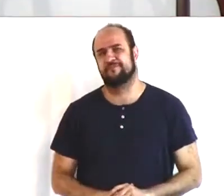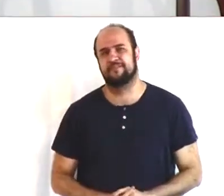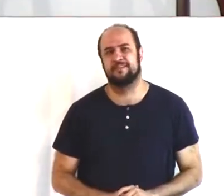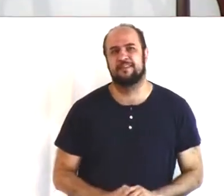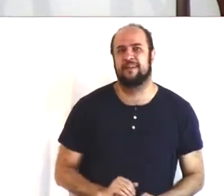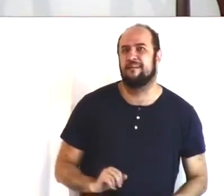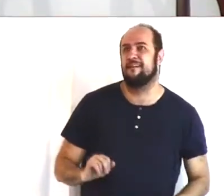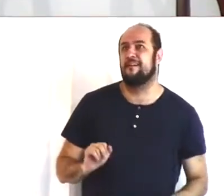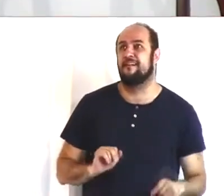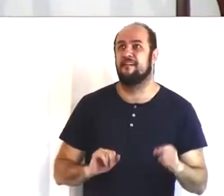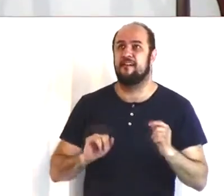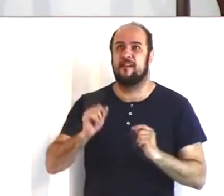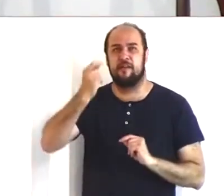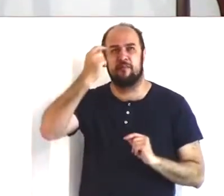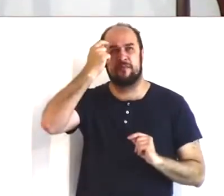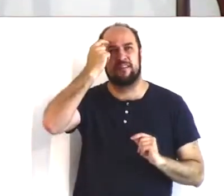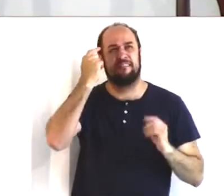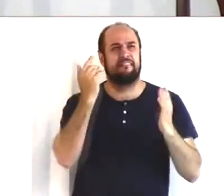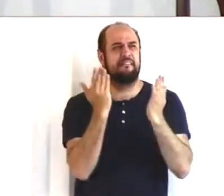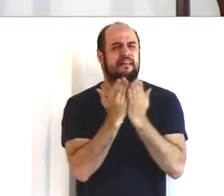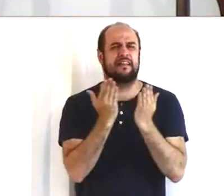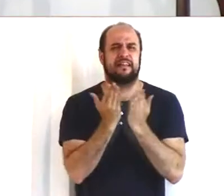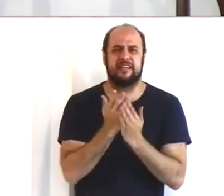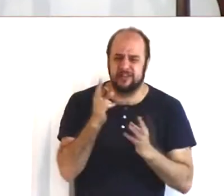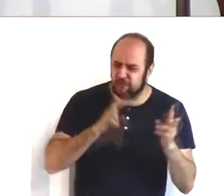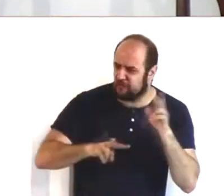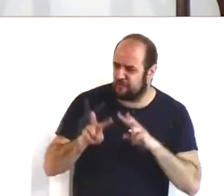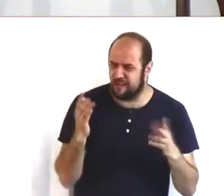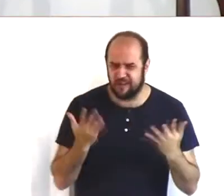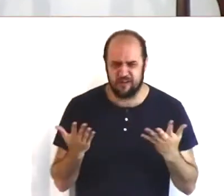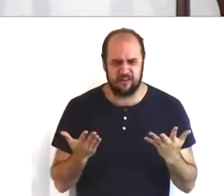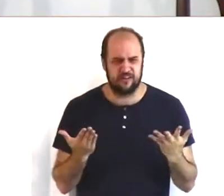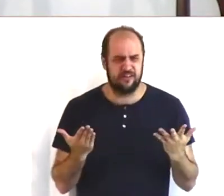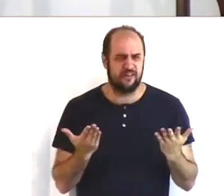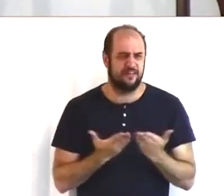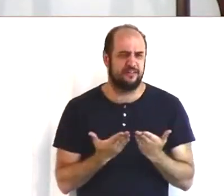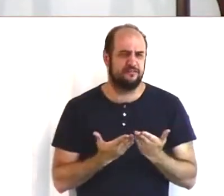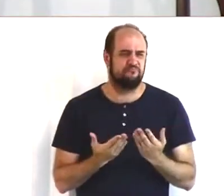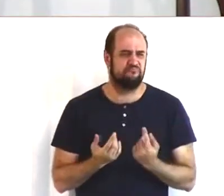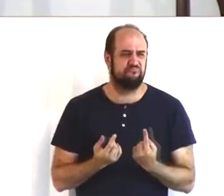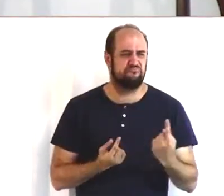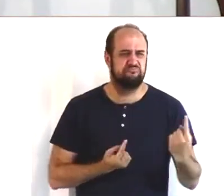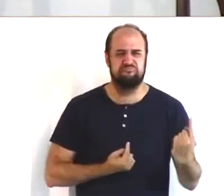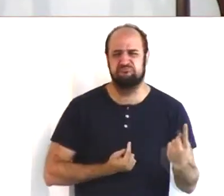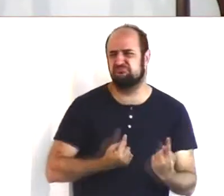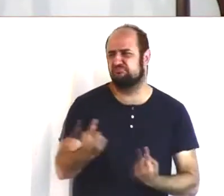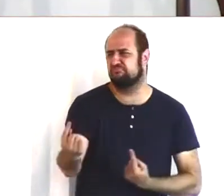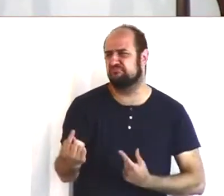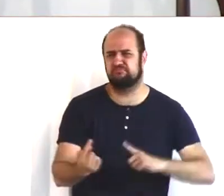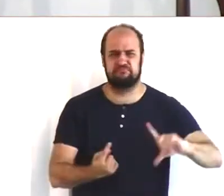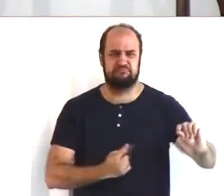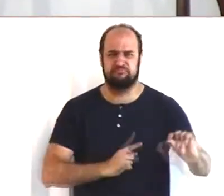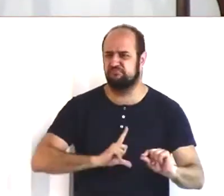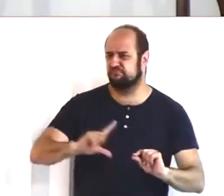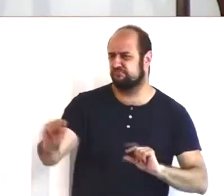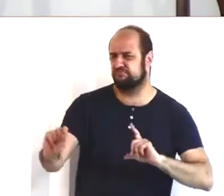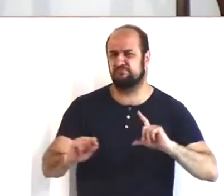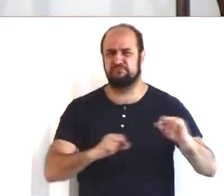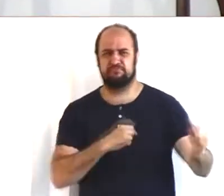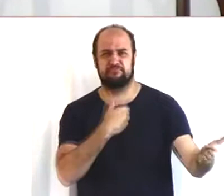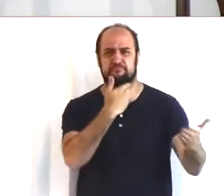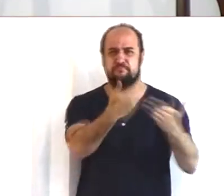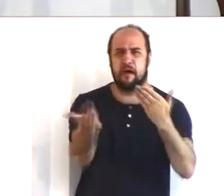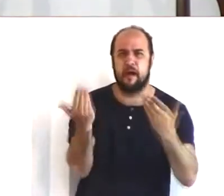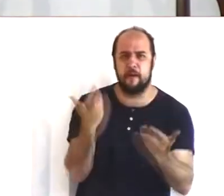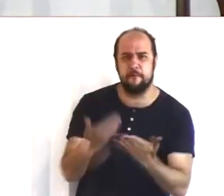céu, tem tanto cristão perdido nos dias atuais. Tem tanto cristão se perdendo. Aliás, os índices têm